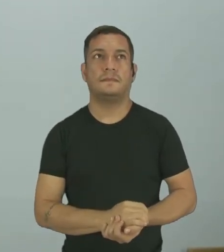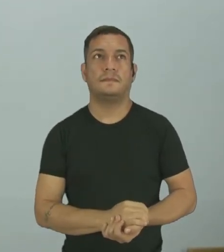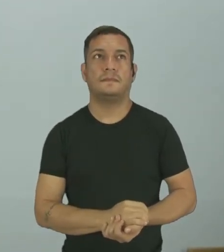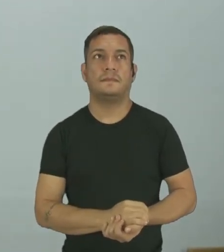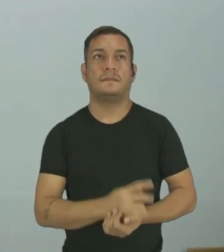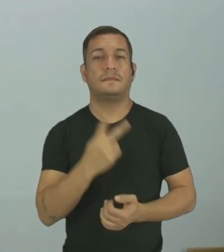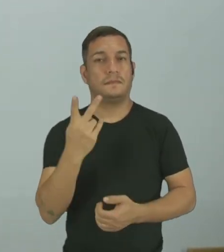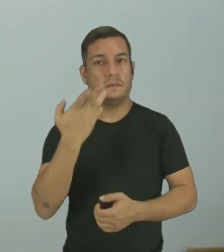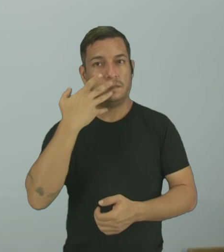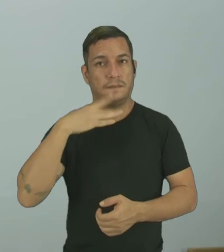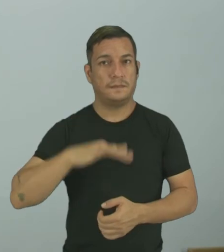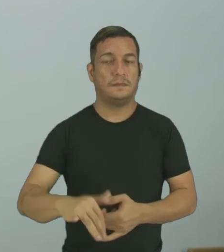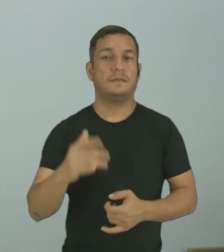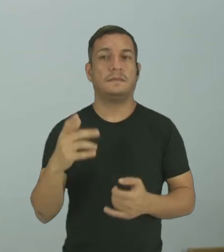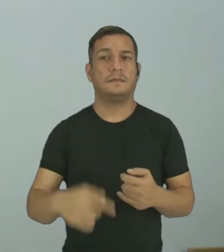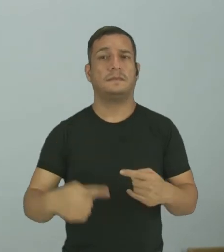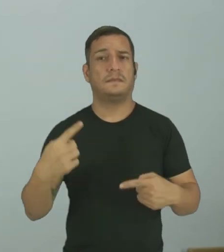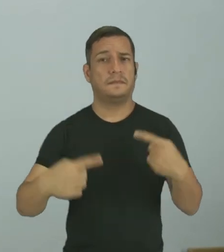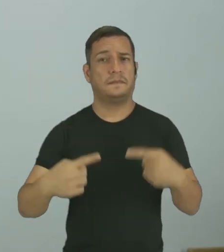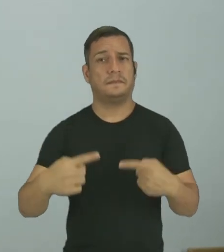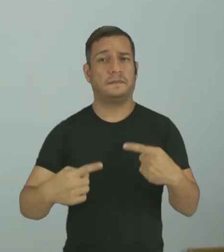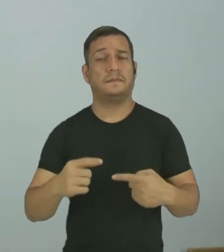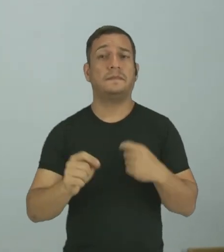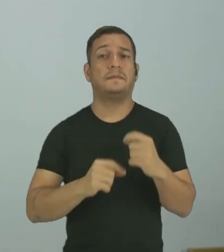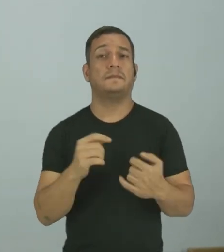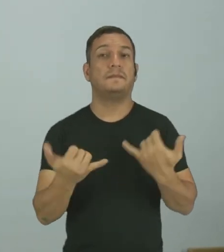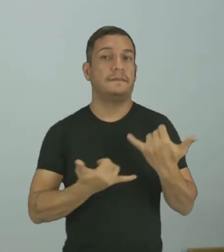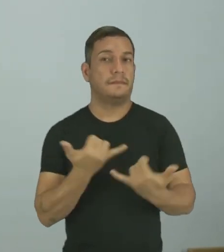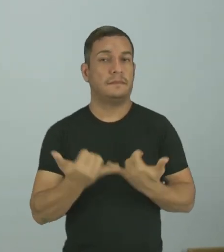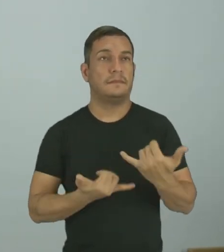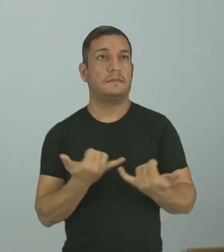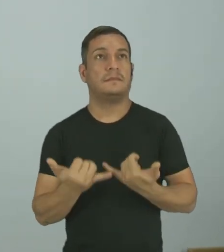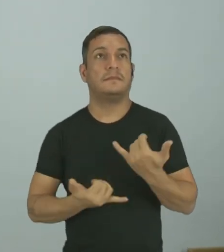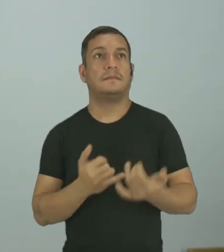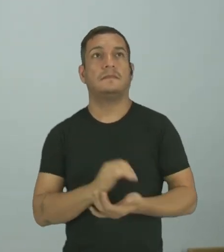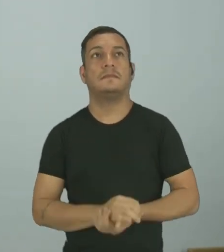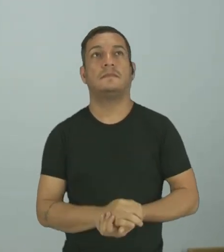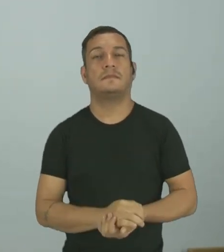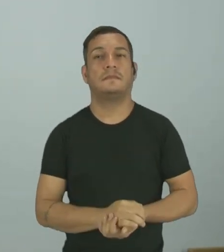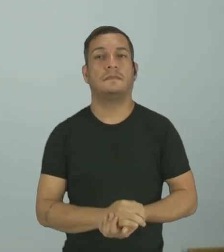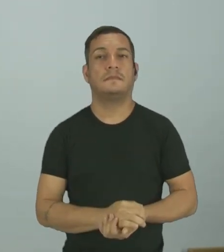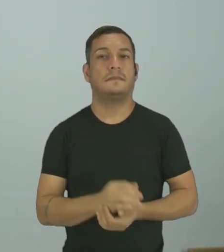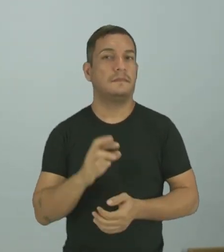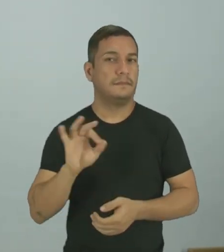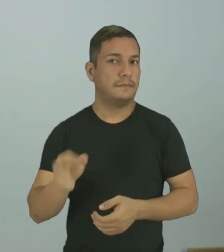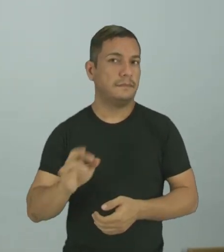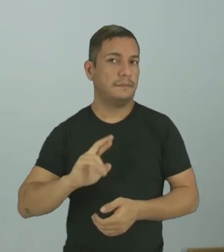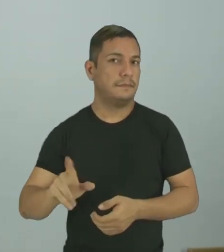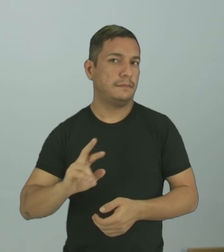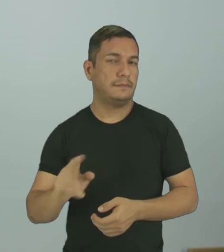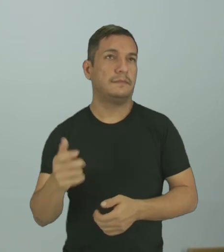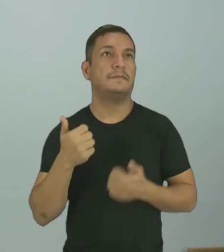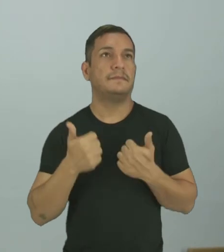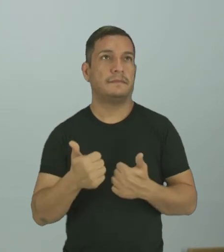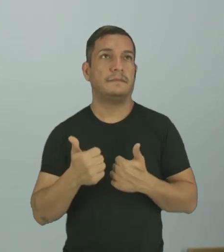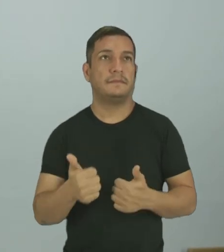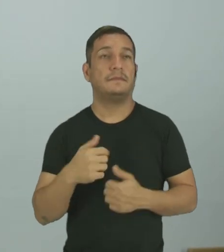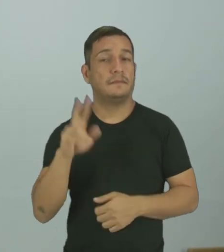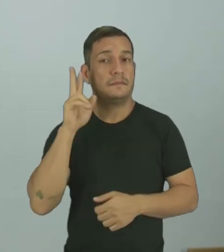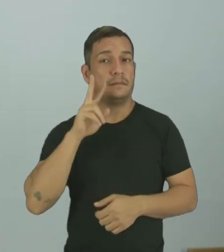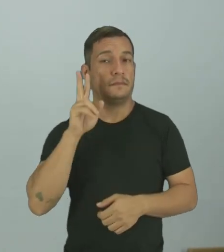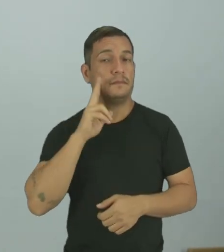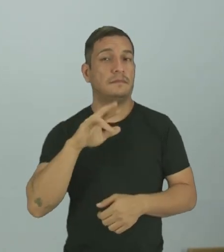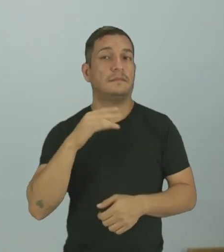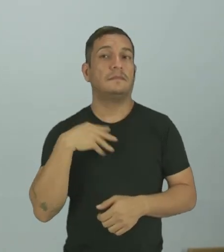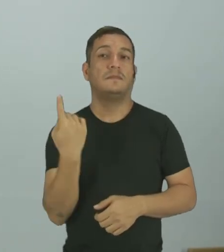As 2 crianças estão disputando um brinquedo. Não é correta, muito bem. Lembra que